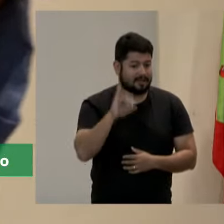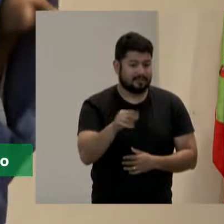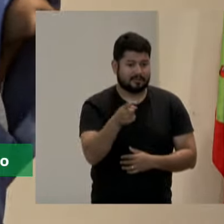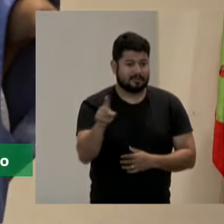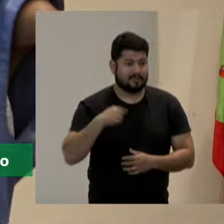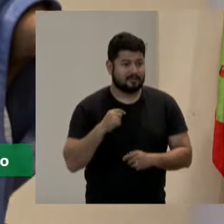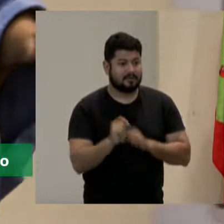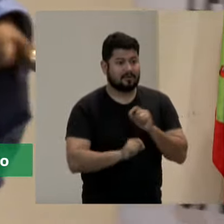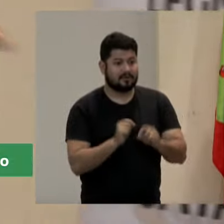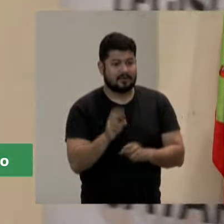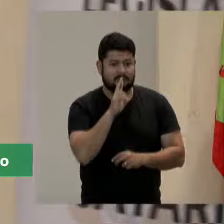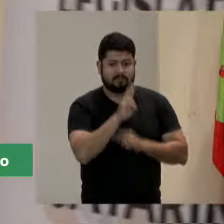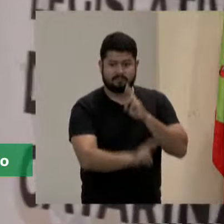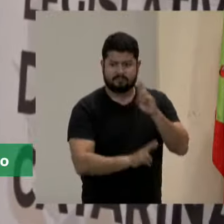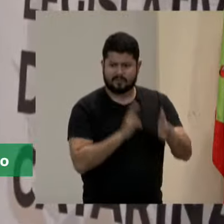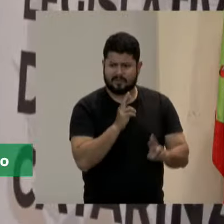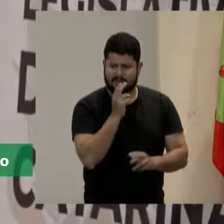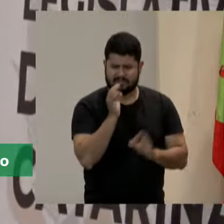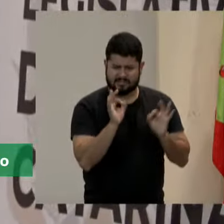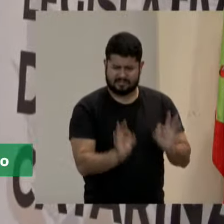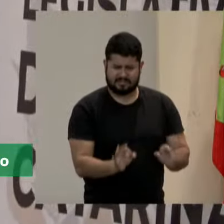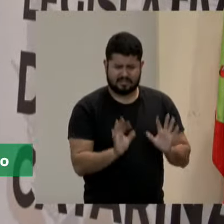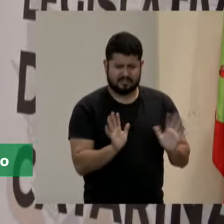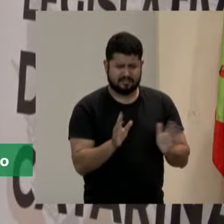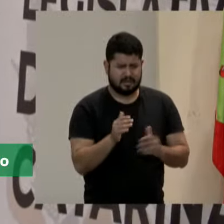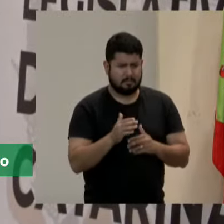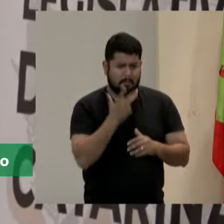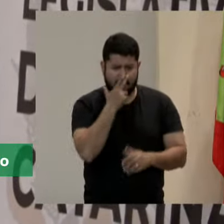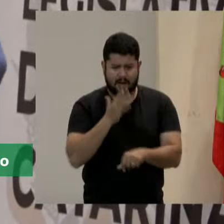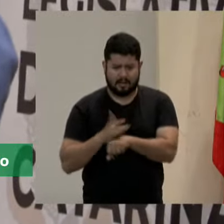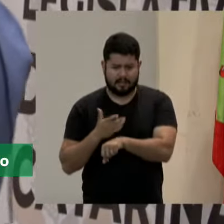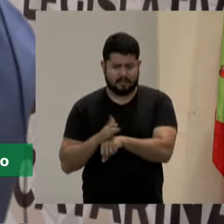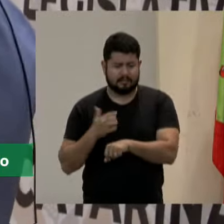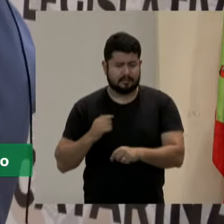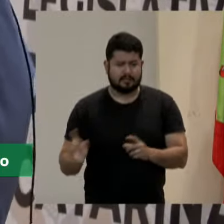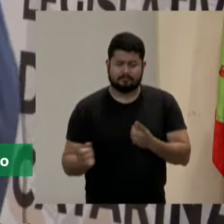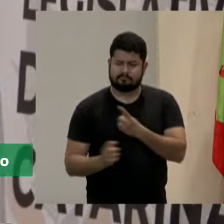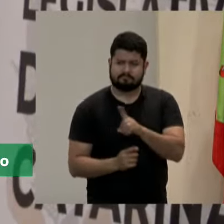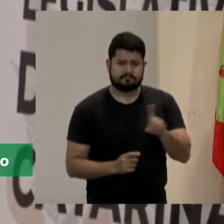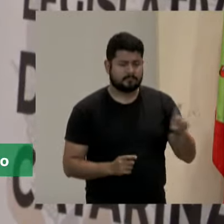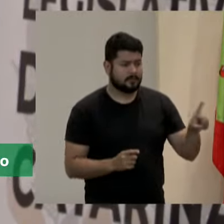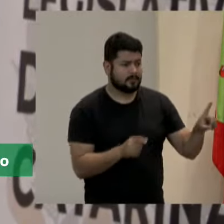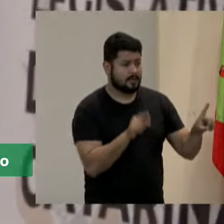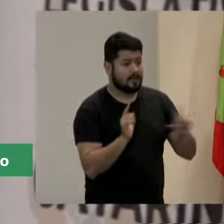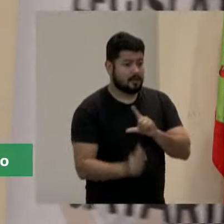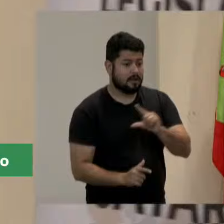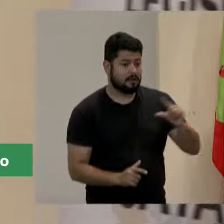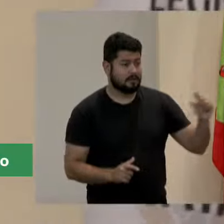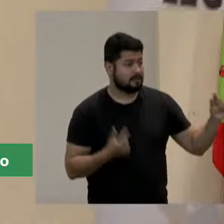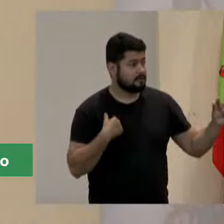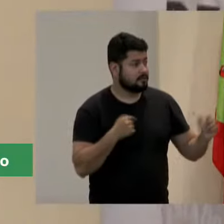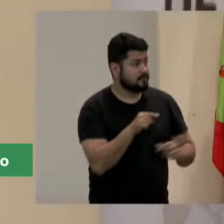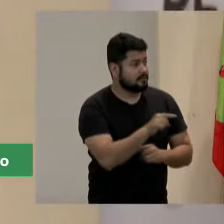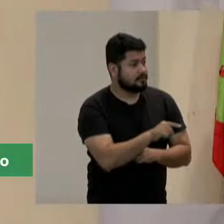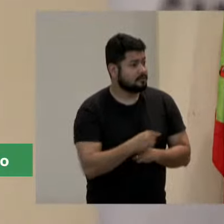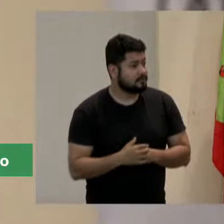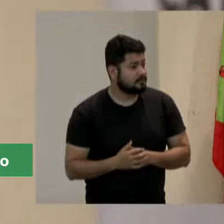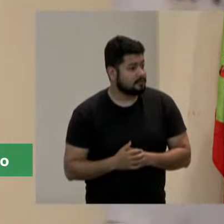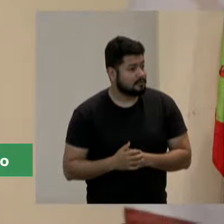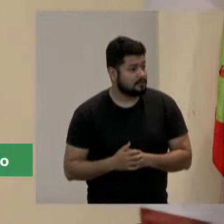preparado para aquelas respostas. Aí eu falei, então tá. Eu virei as costas e quando eu ia saindo, como que você chama de mãozinha